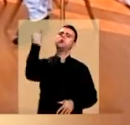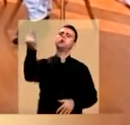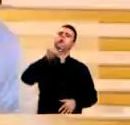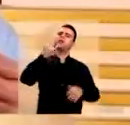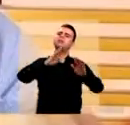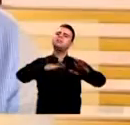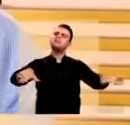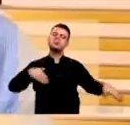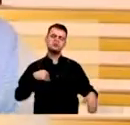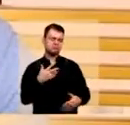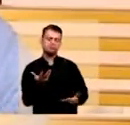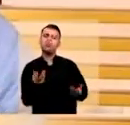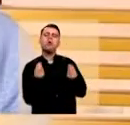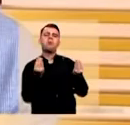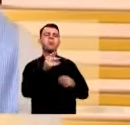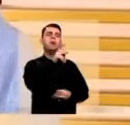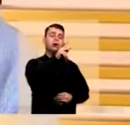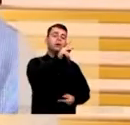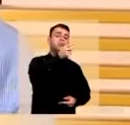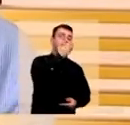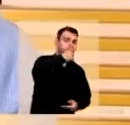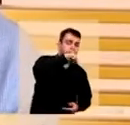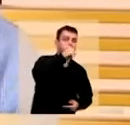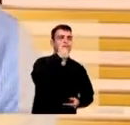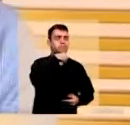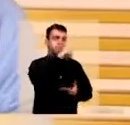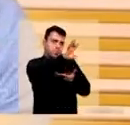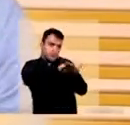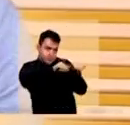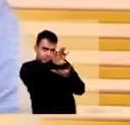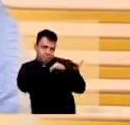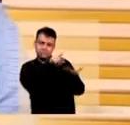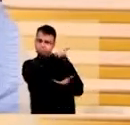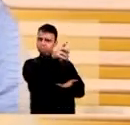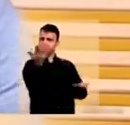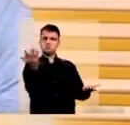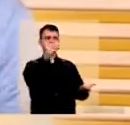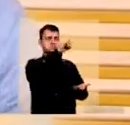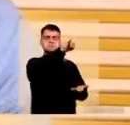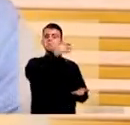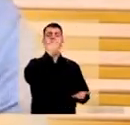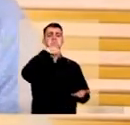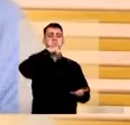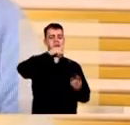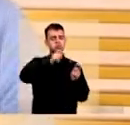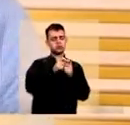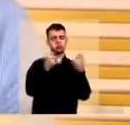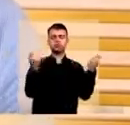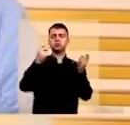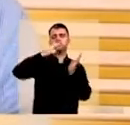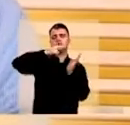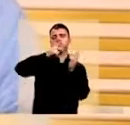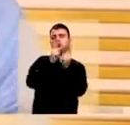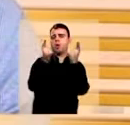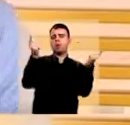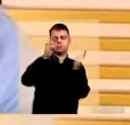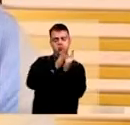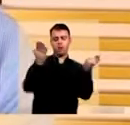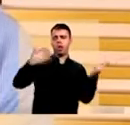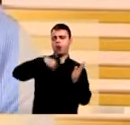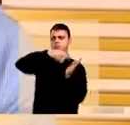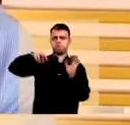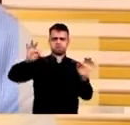porque a criança, ela imita o pai, a mãe. Adulto, se o pai nunca lê, nem jornal, nem nada, a criança não se